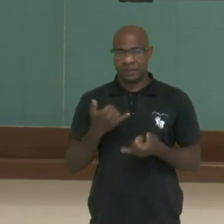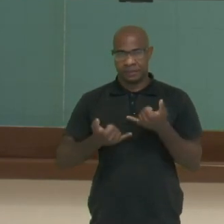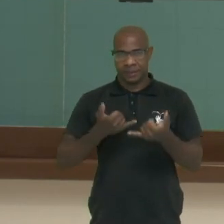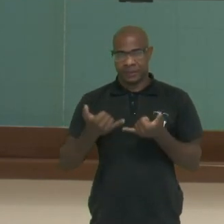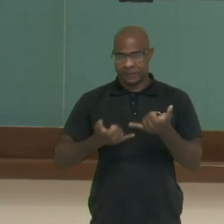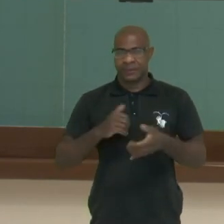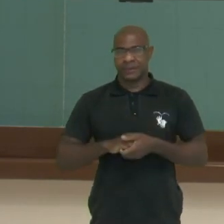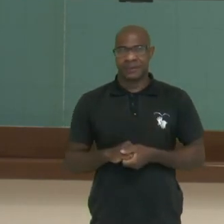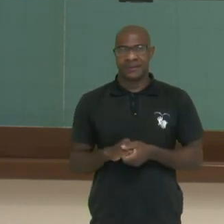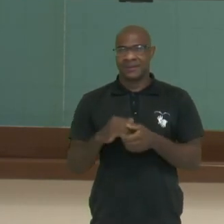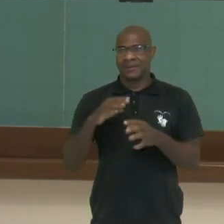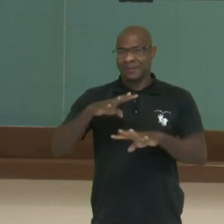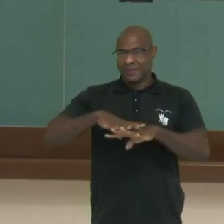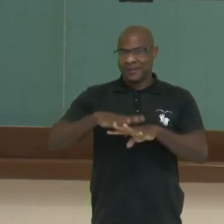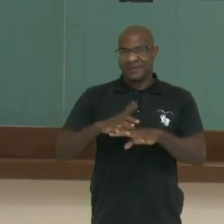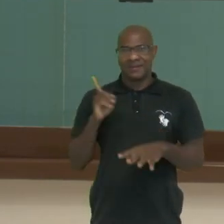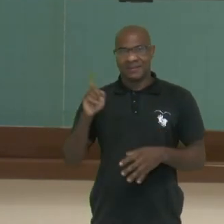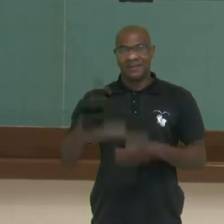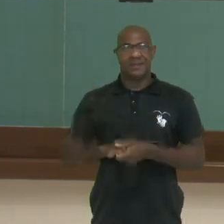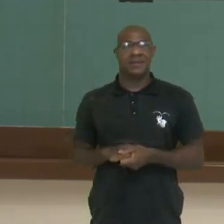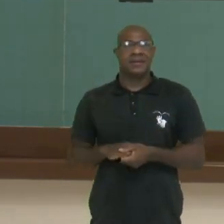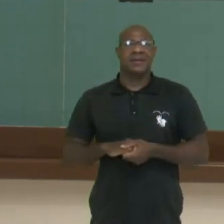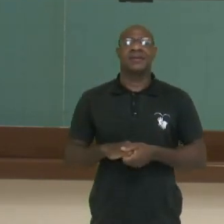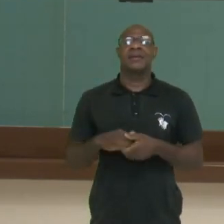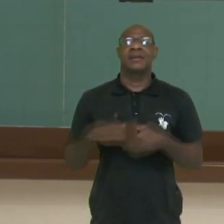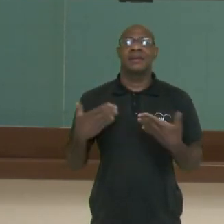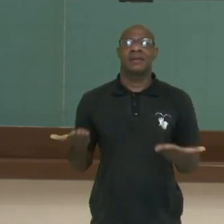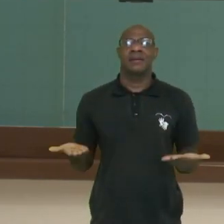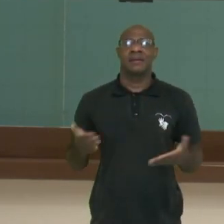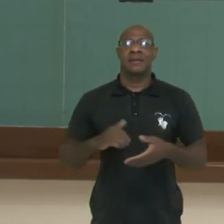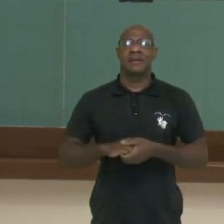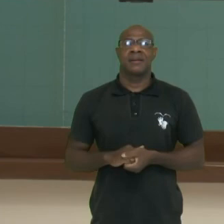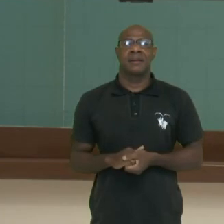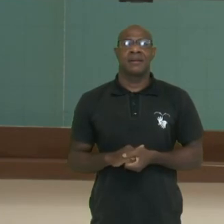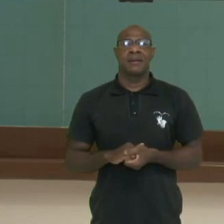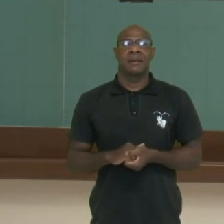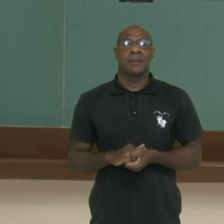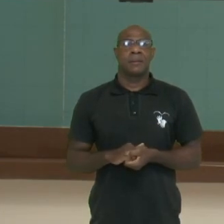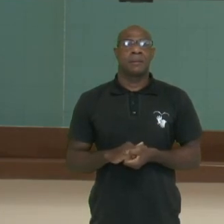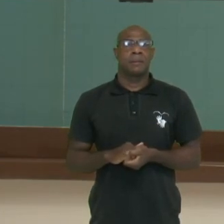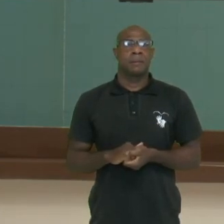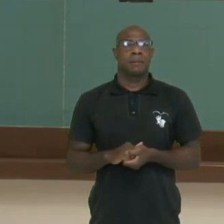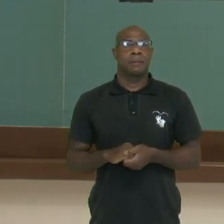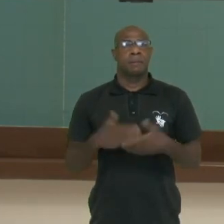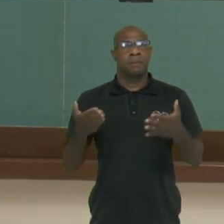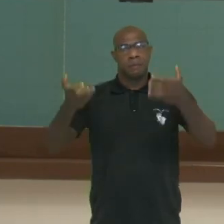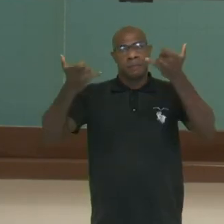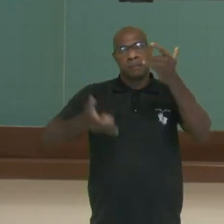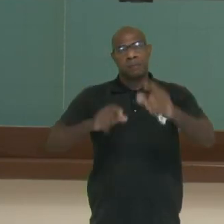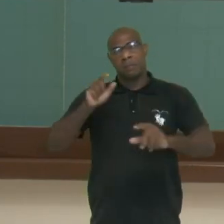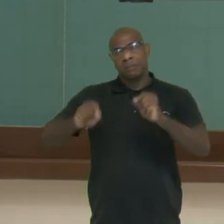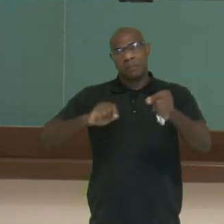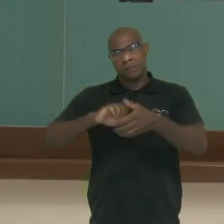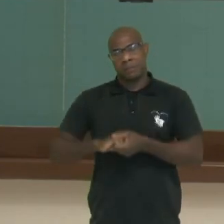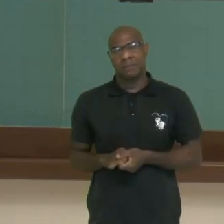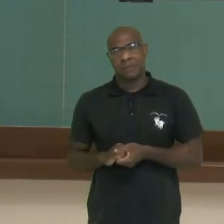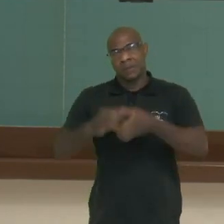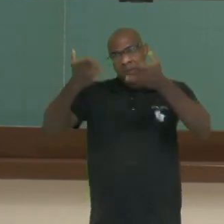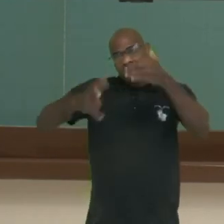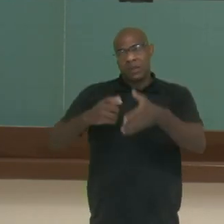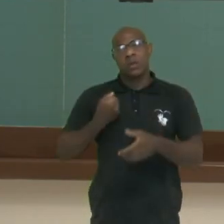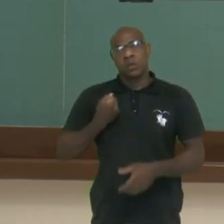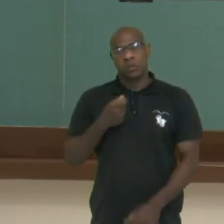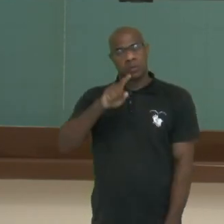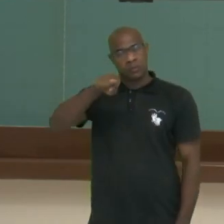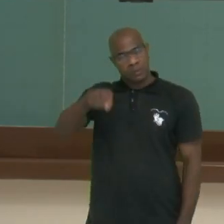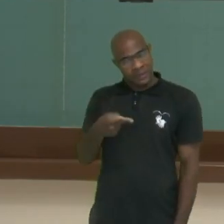continua jogando lá. E nesta aula, o que nós falamos aqui? Olha só, nós falamos um pouquinho sobre os números decimais,